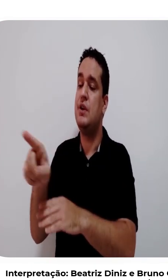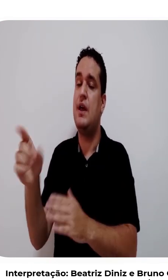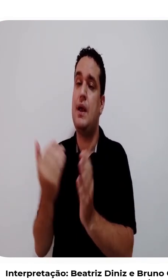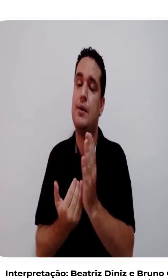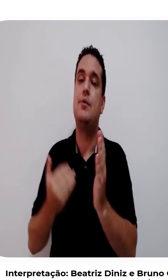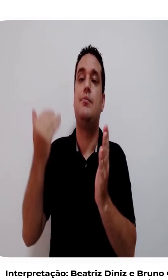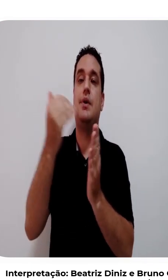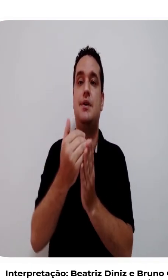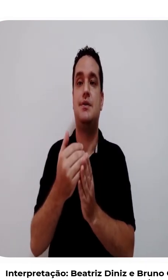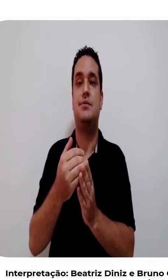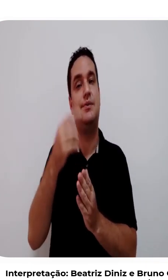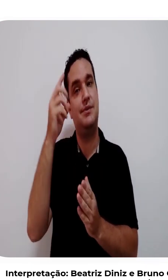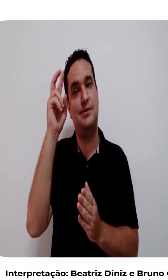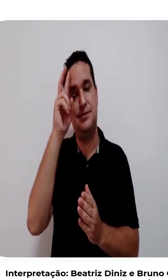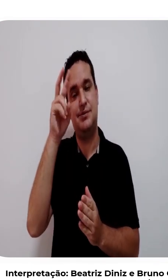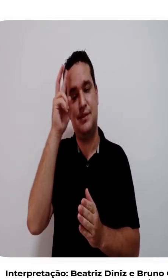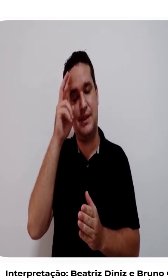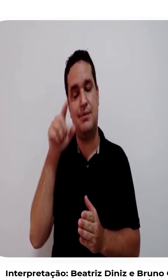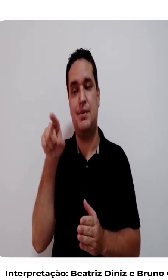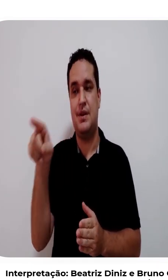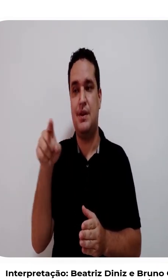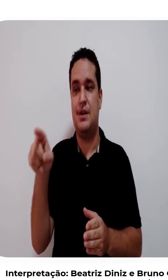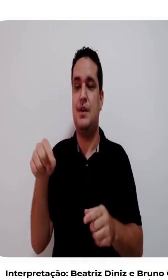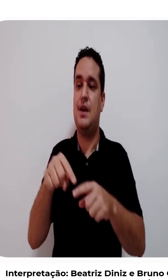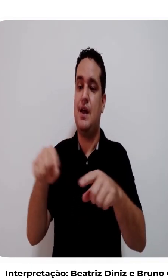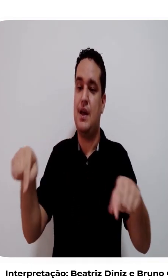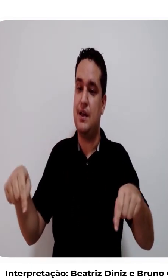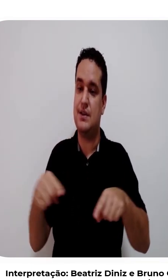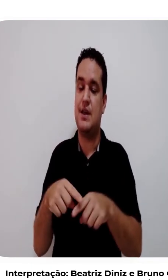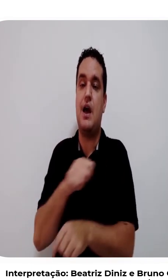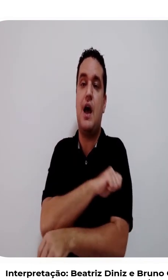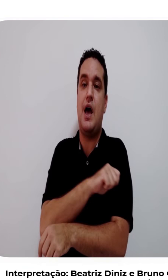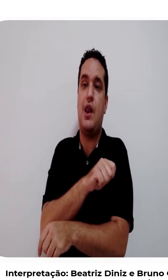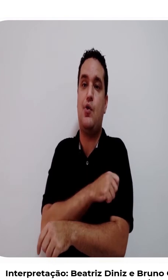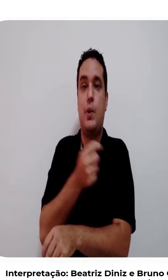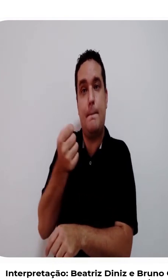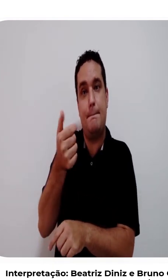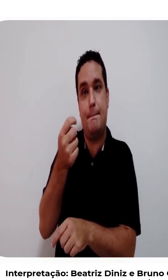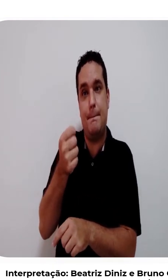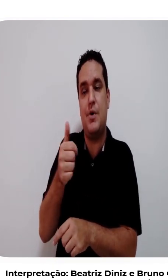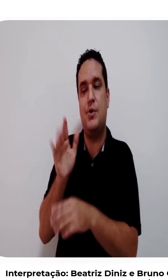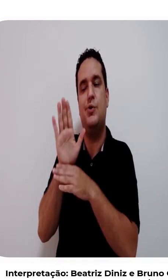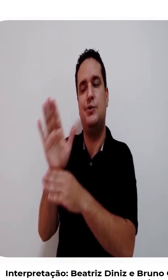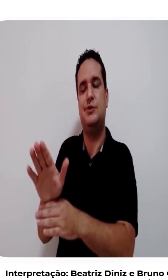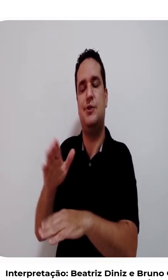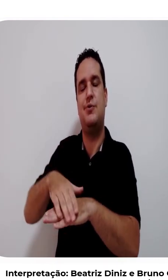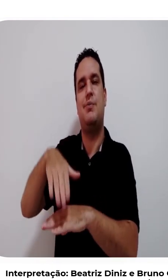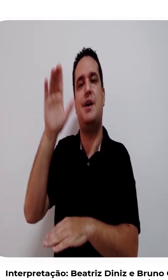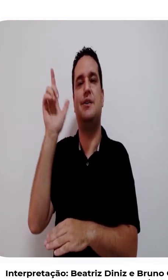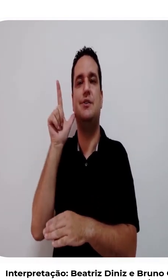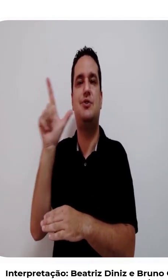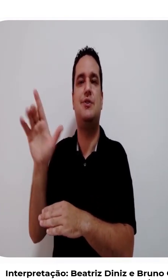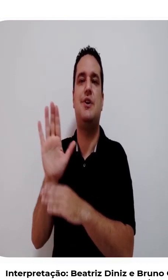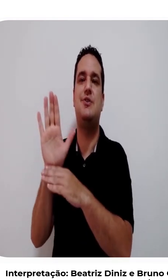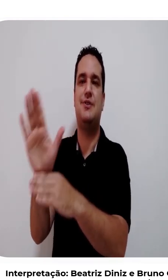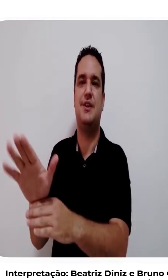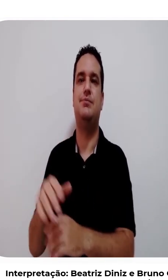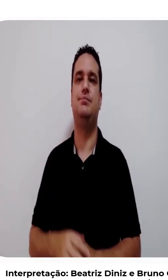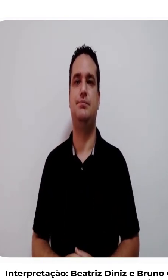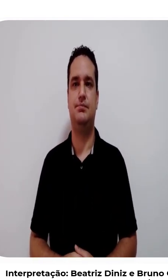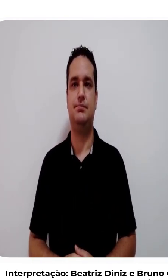contato individualizado tanto com as famílias quanto com as crianças. A fala de vocês demonstrou que, mesmo em meio a